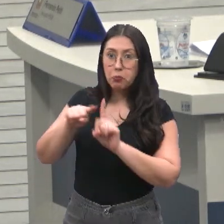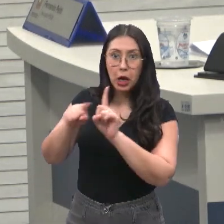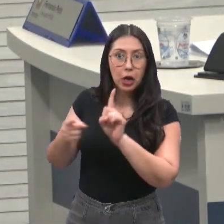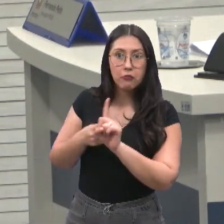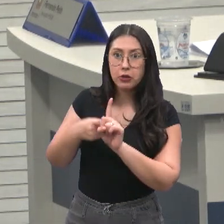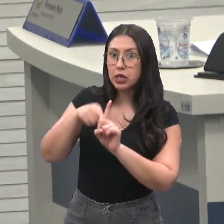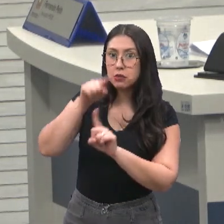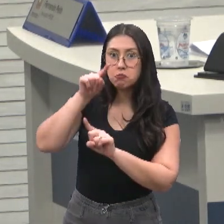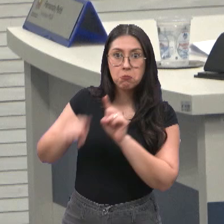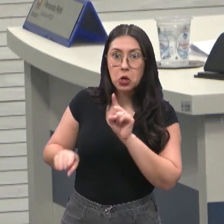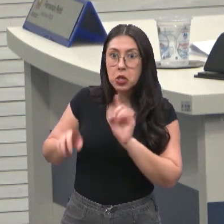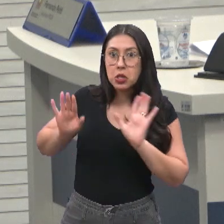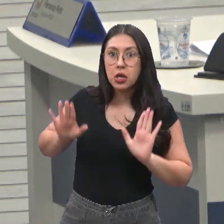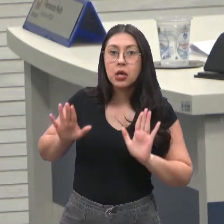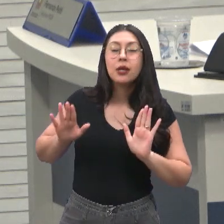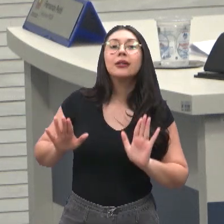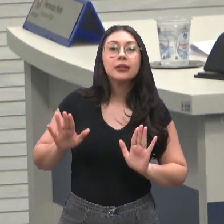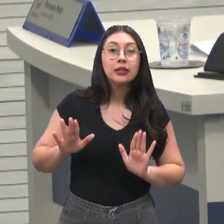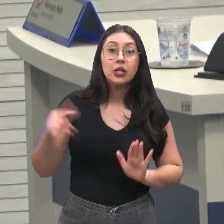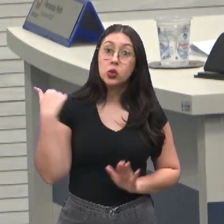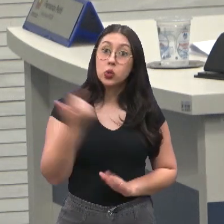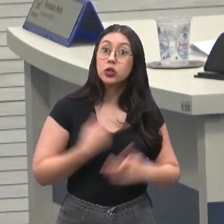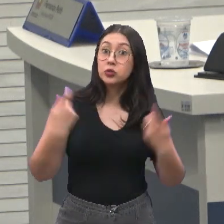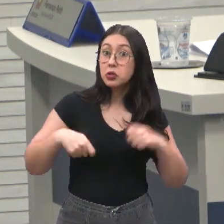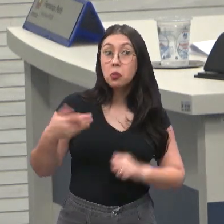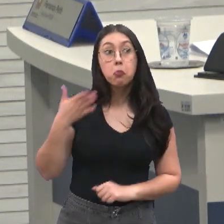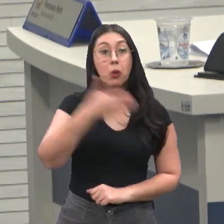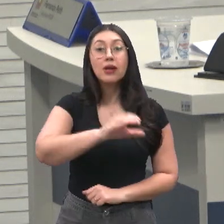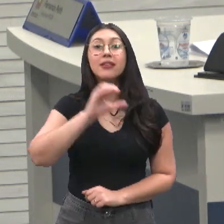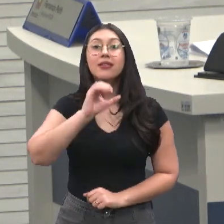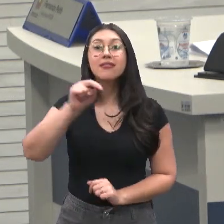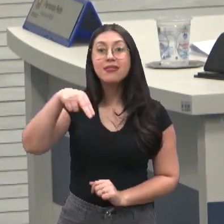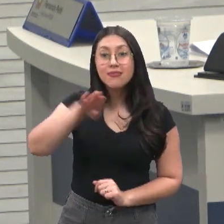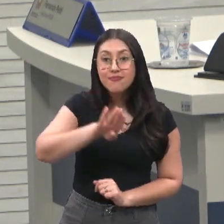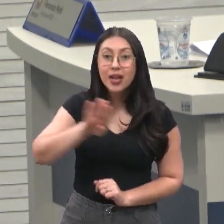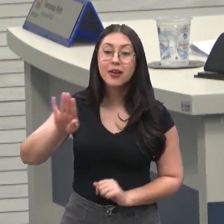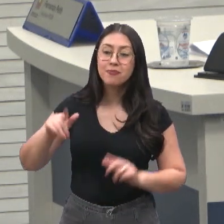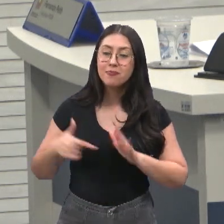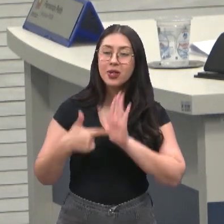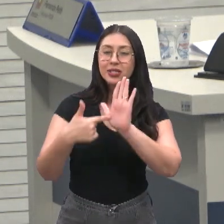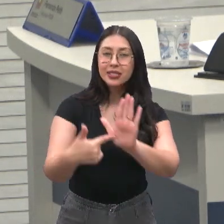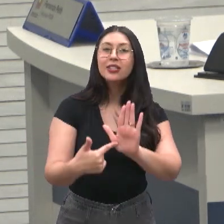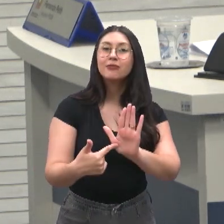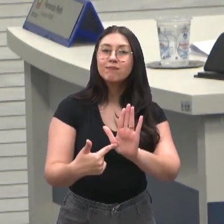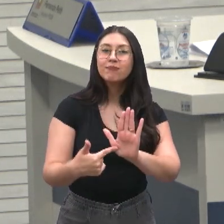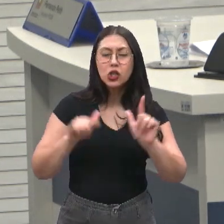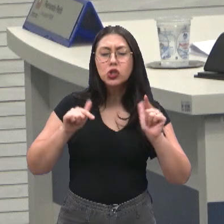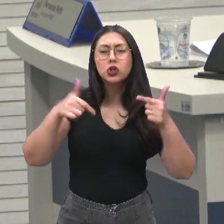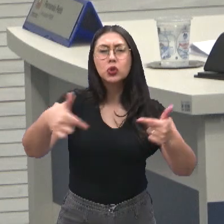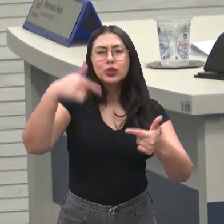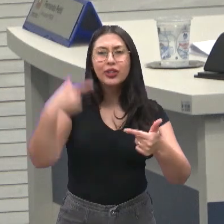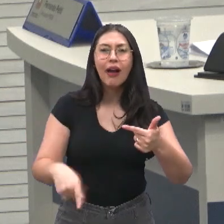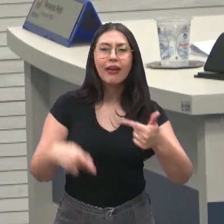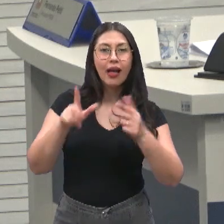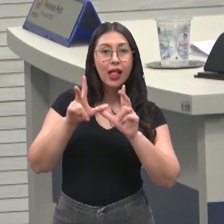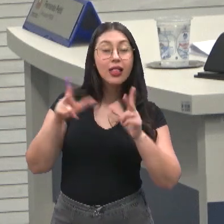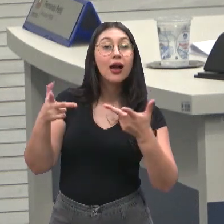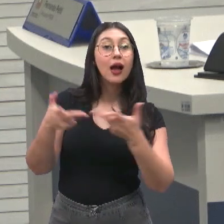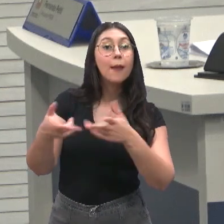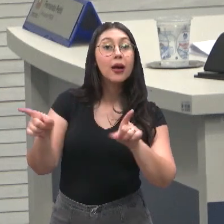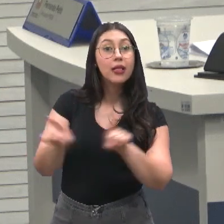inclusive, juntos na CNBB, falando da iniciativa de São José dos Campos. Foi iniciativa desta casa também,